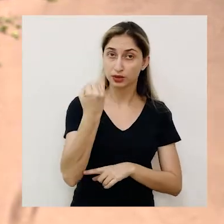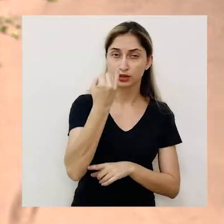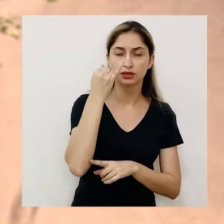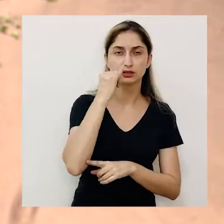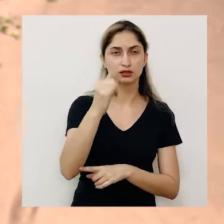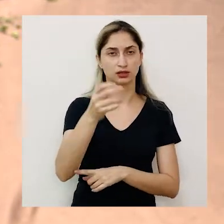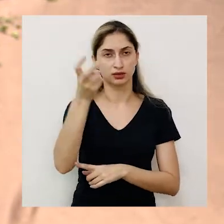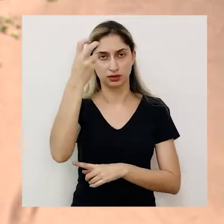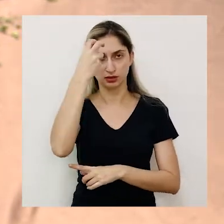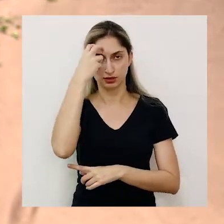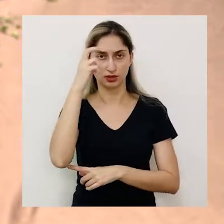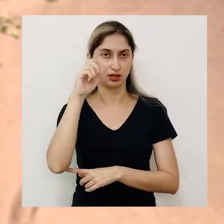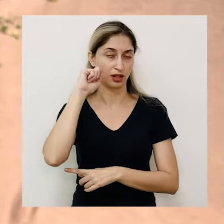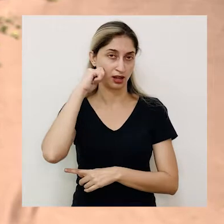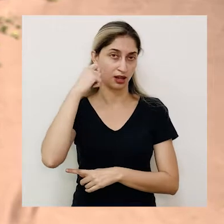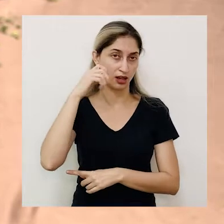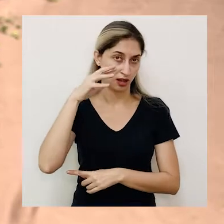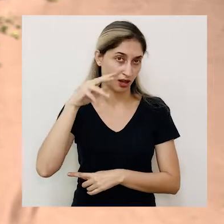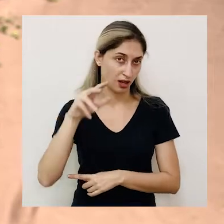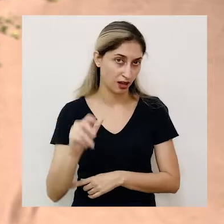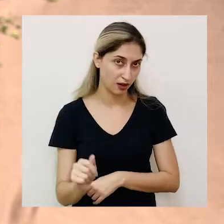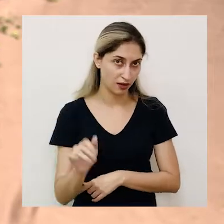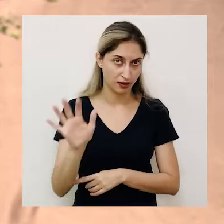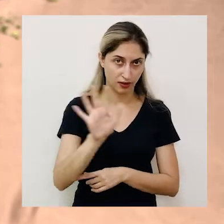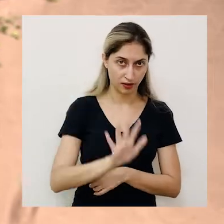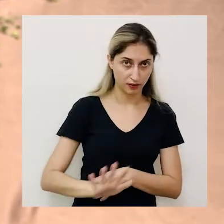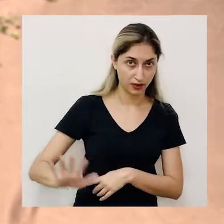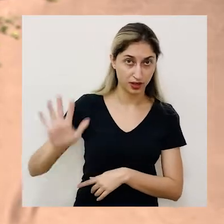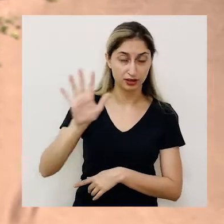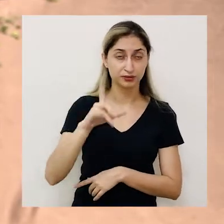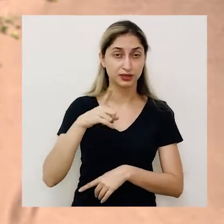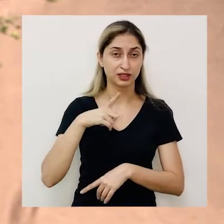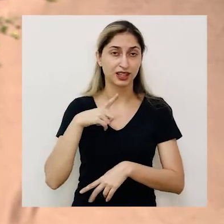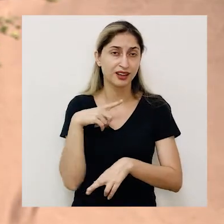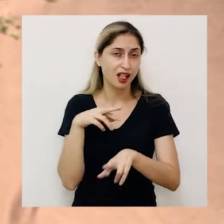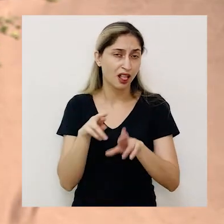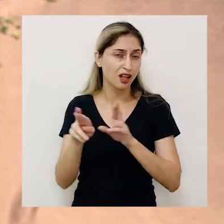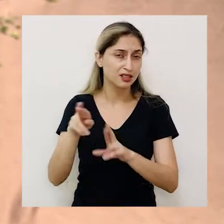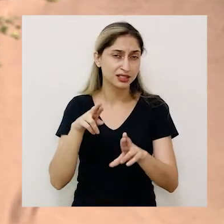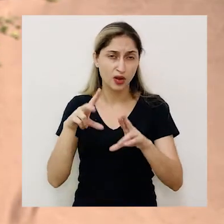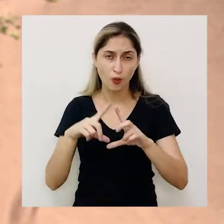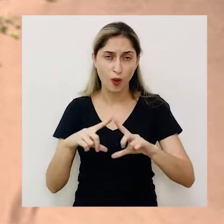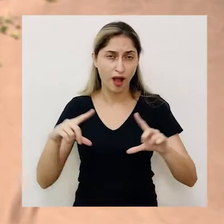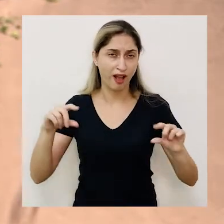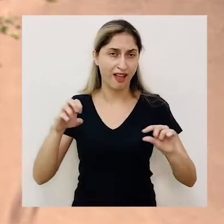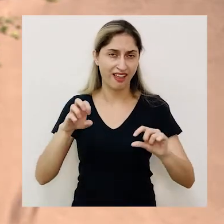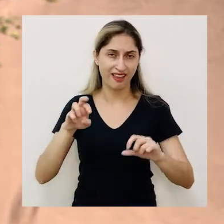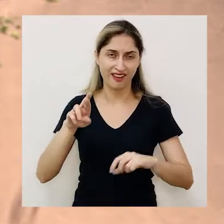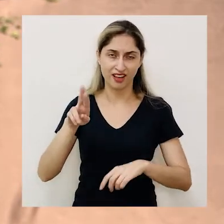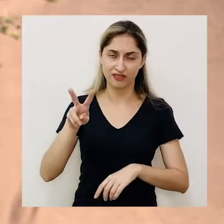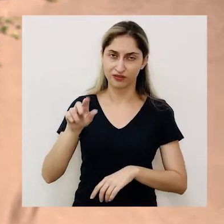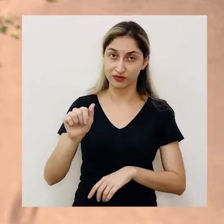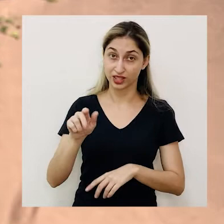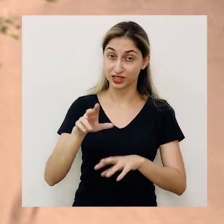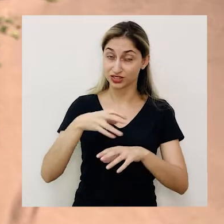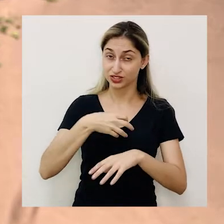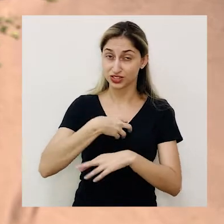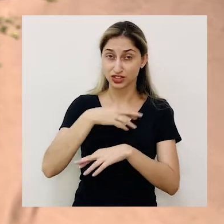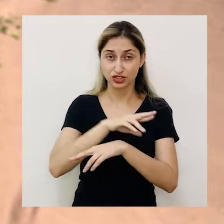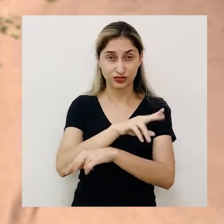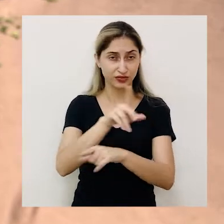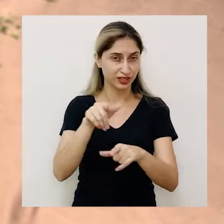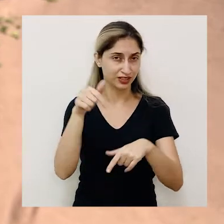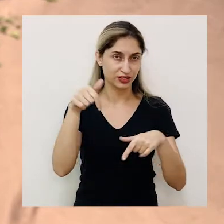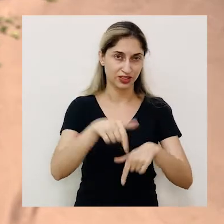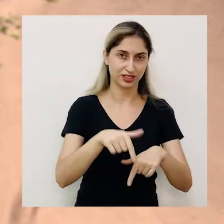cultura africana, de todo o continente africano, lida com as ervas de uma maneira muito maior do